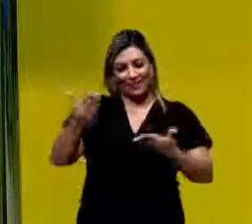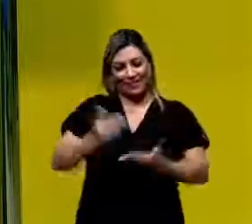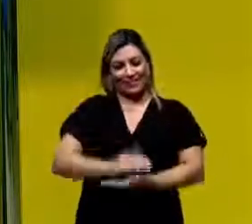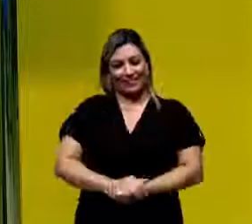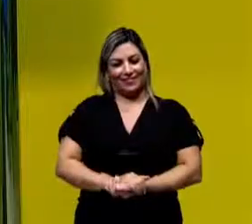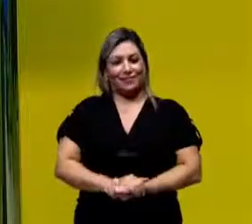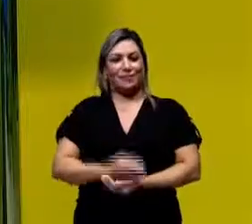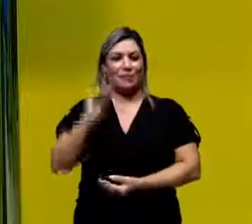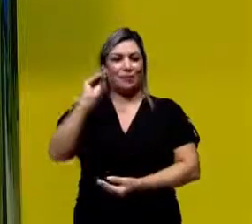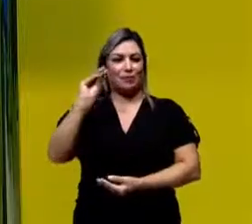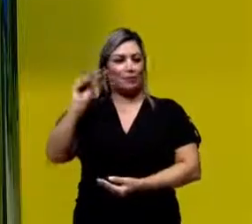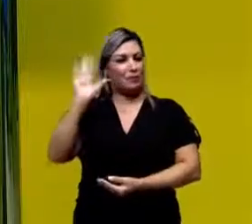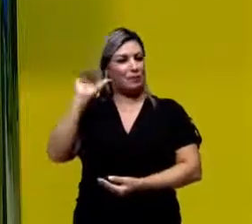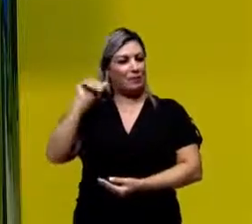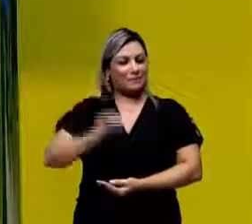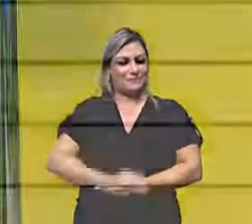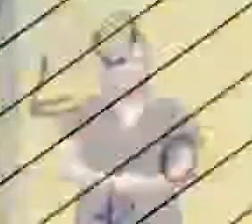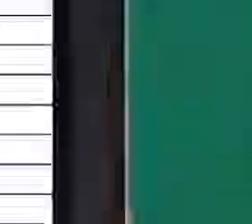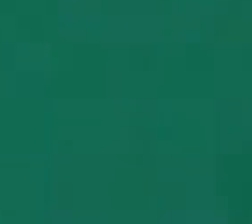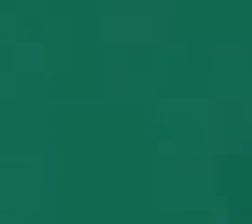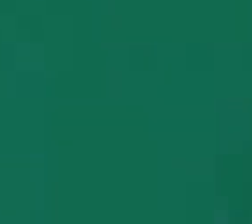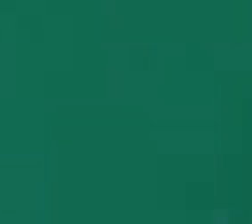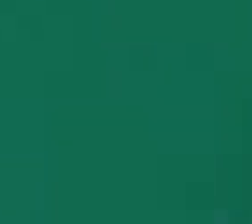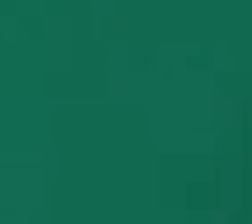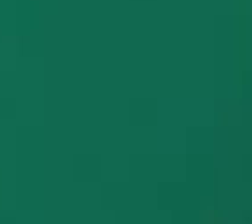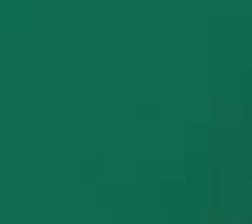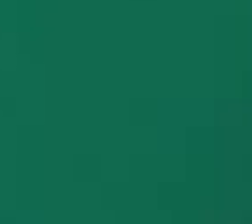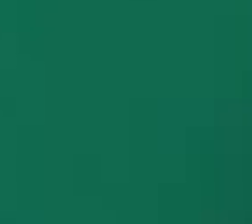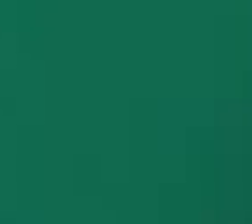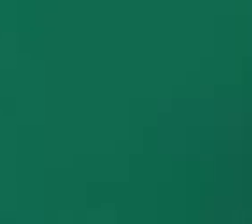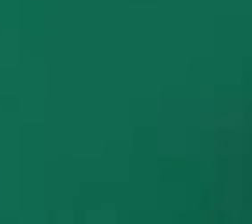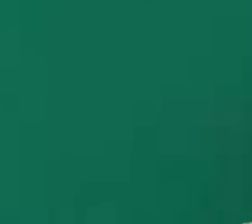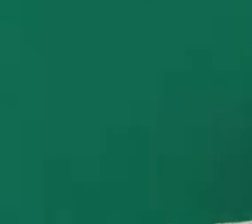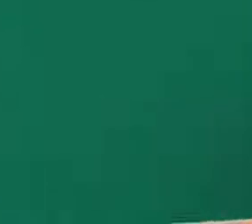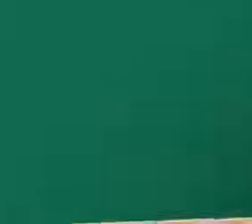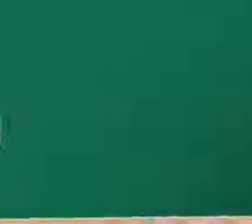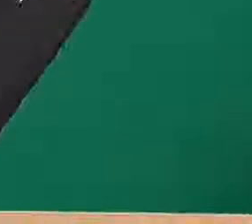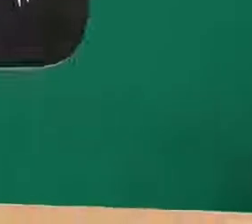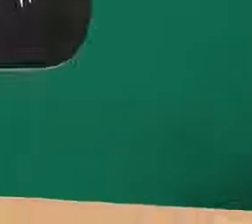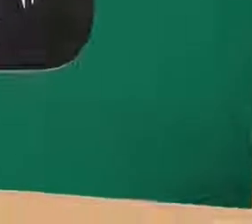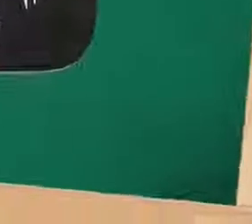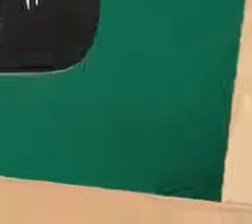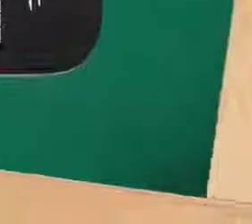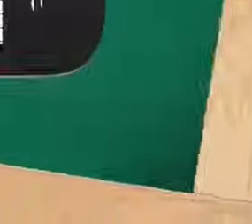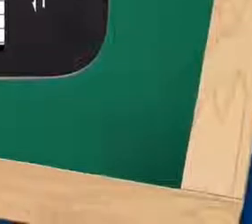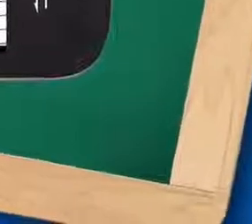Kiss é bye bye E aí